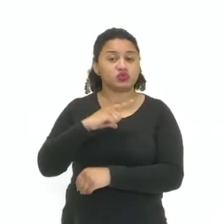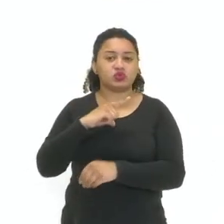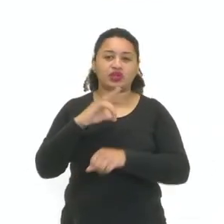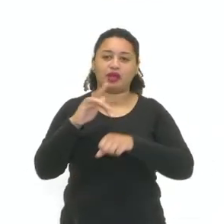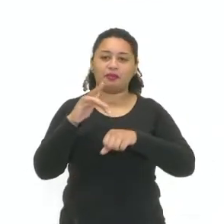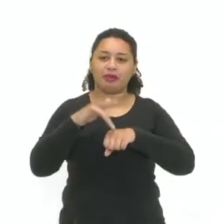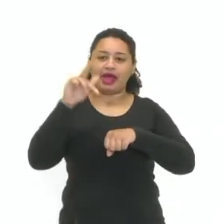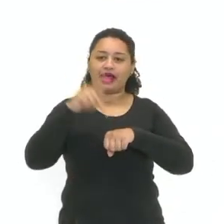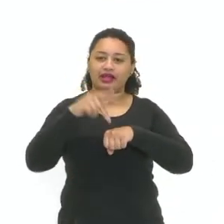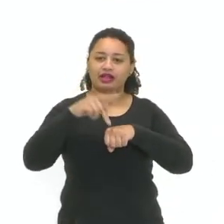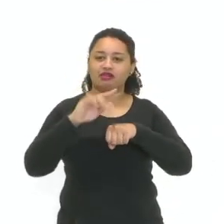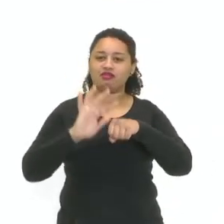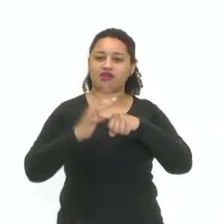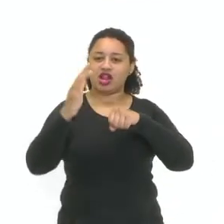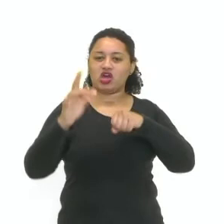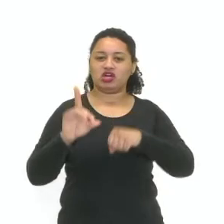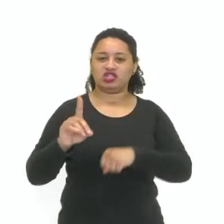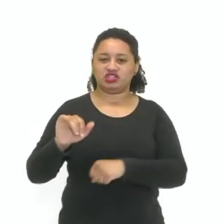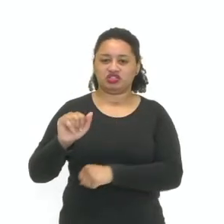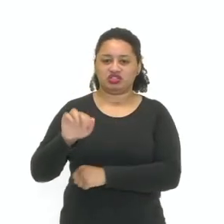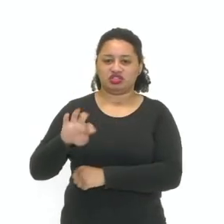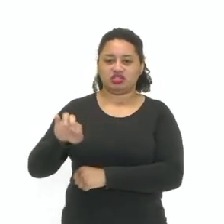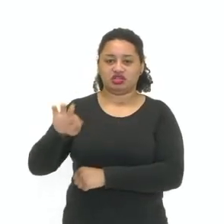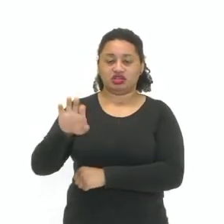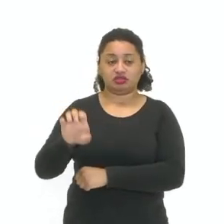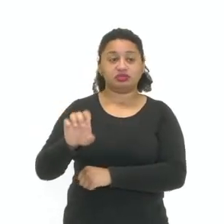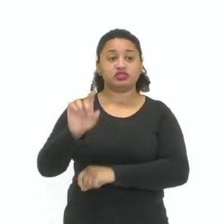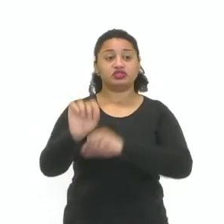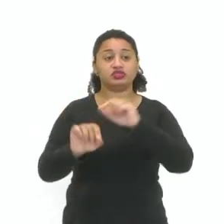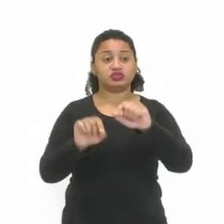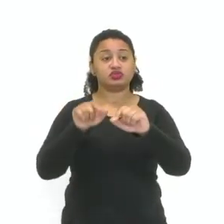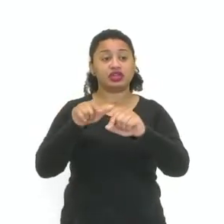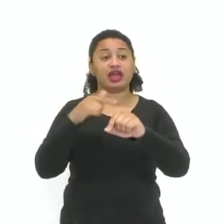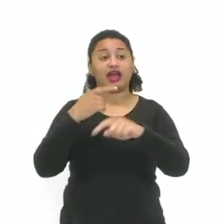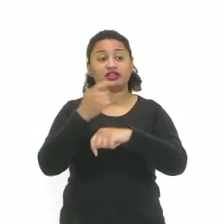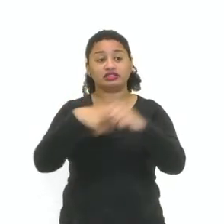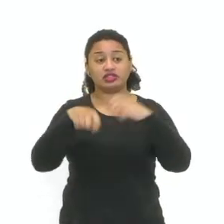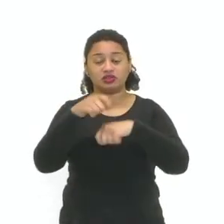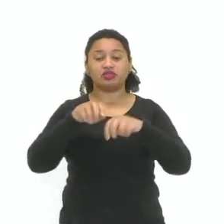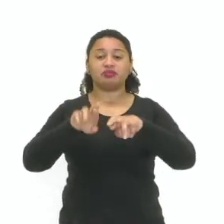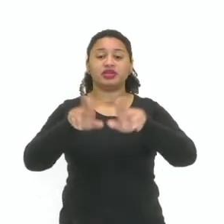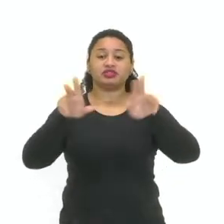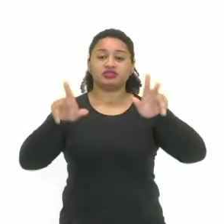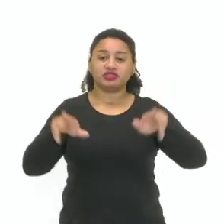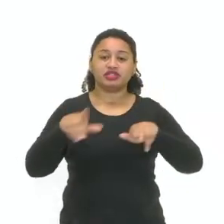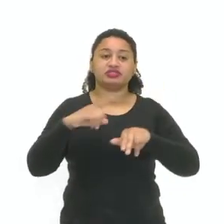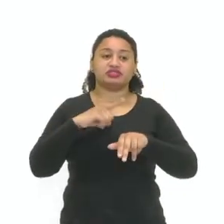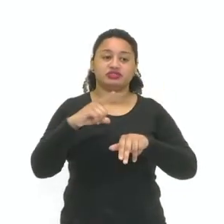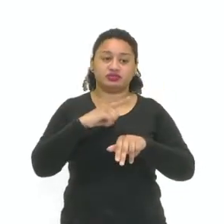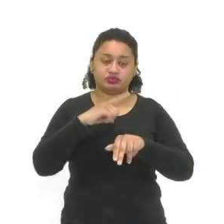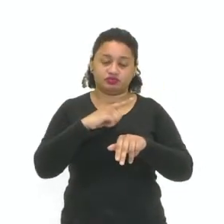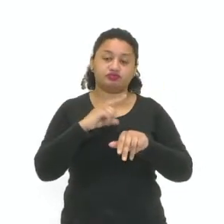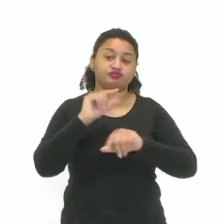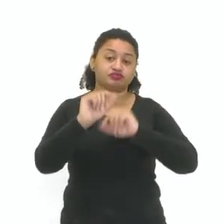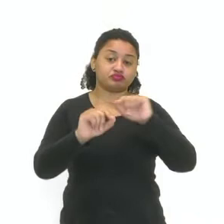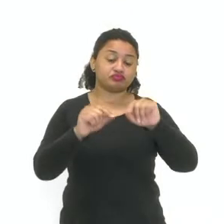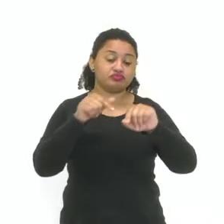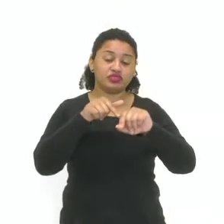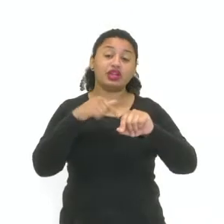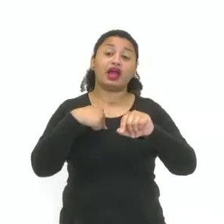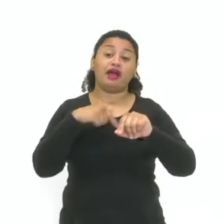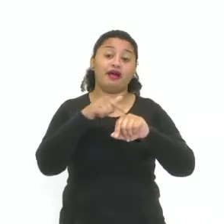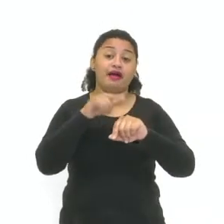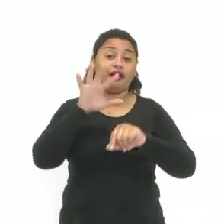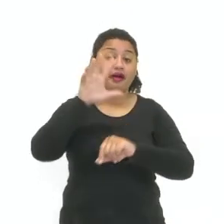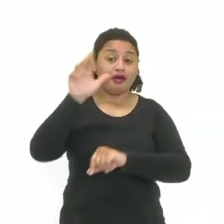né? Com exceção da África do Sul, que é a economia mais diversificada do continente. Então, a África do Sul já deu uma